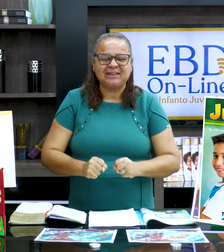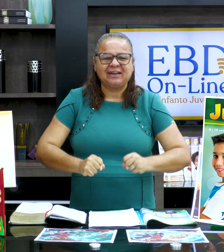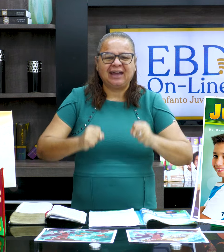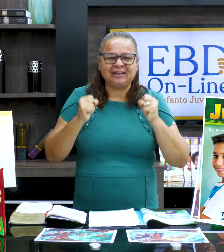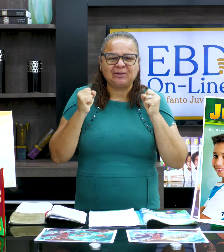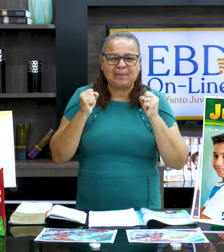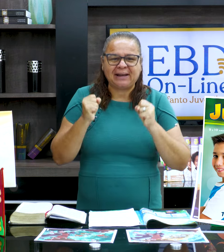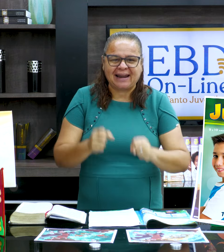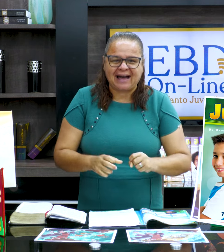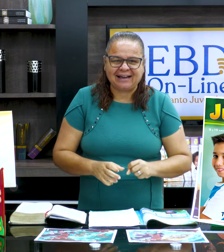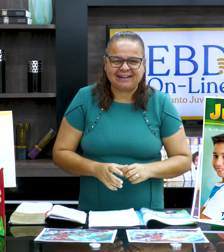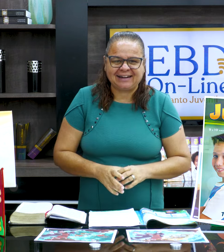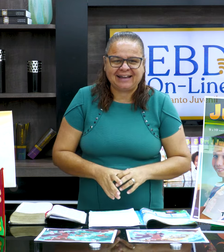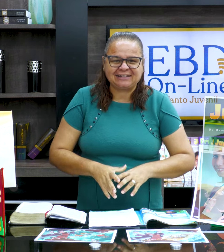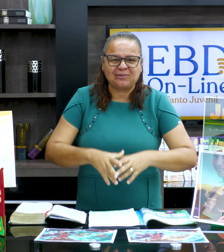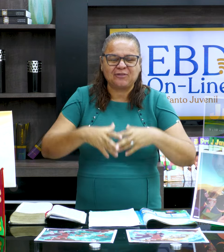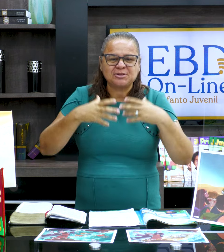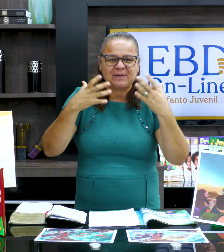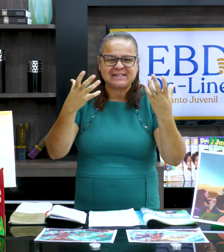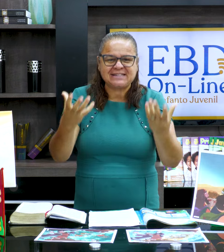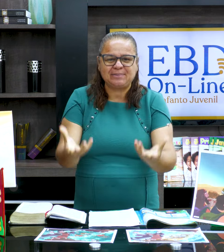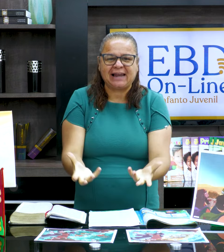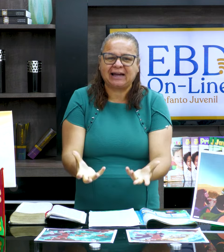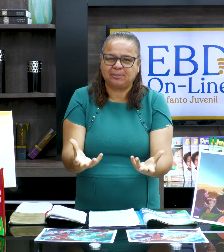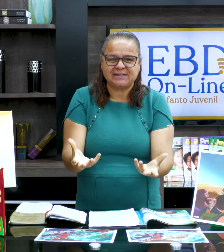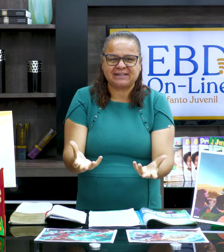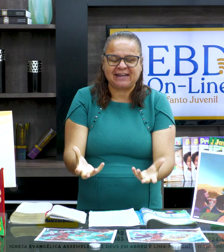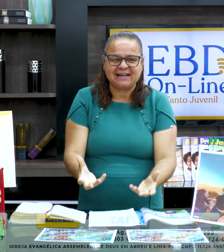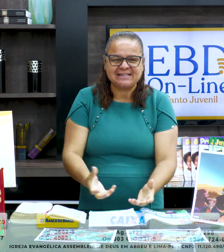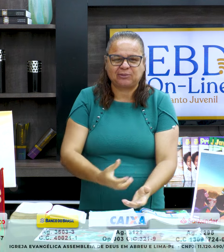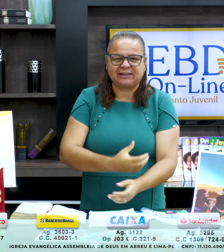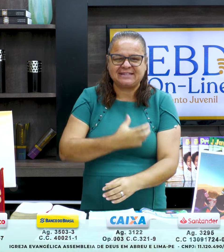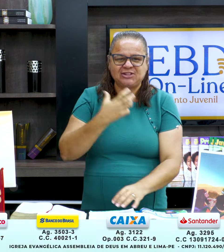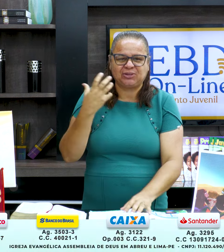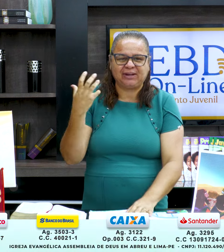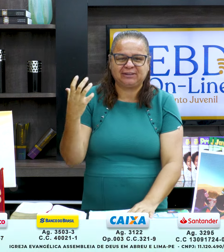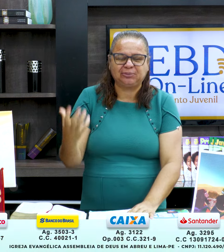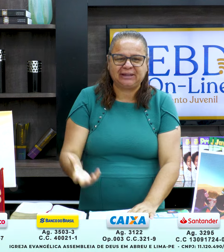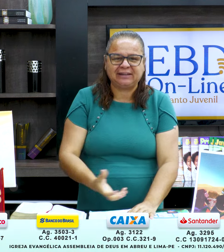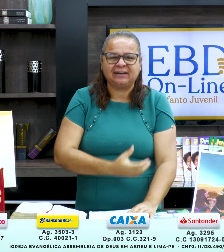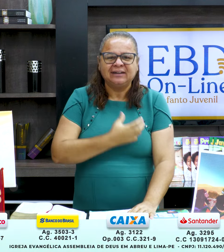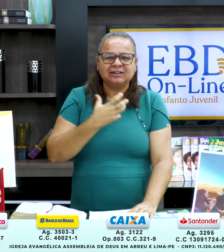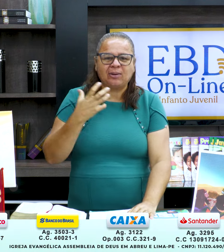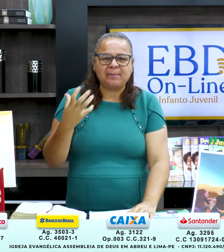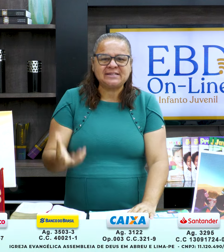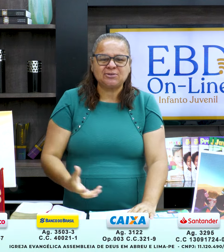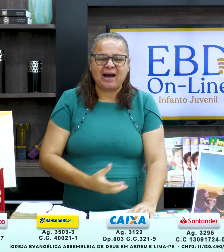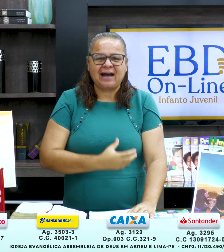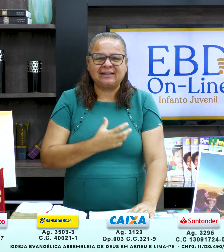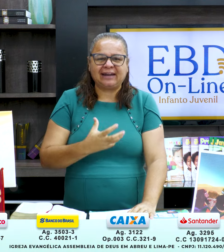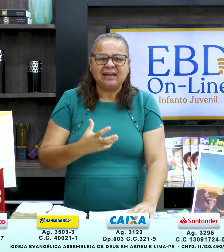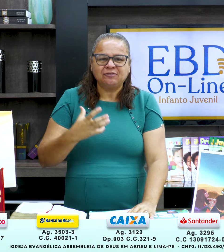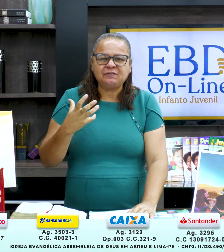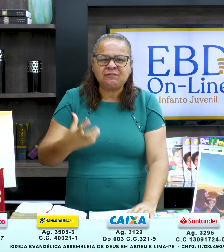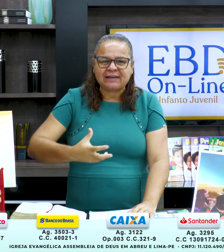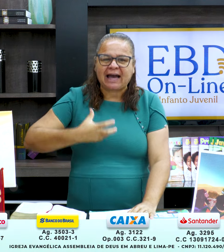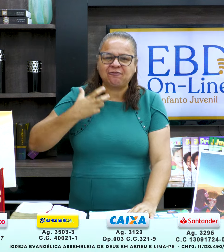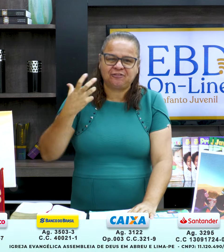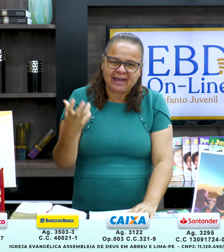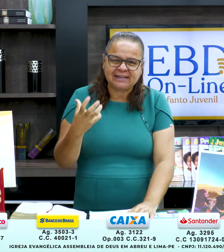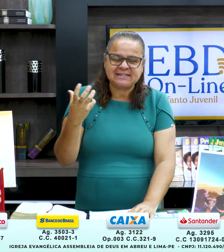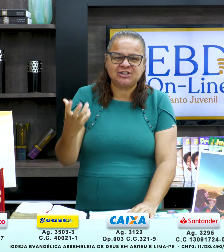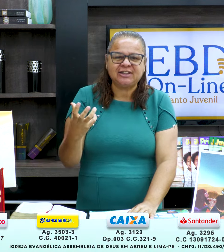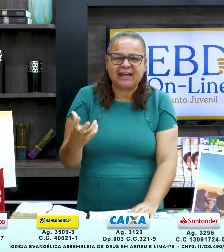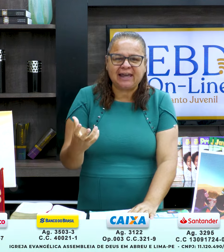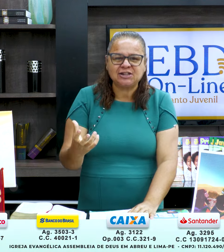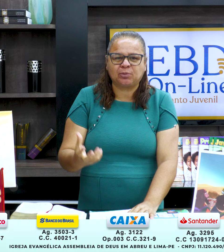Professor então É Milagre né então vamos passar esse milagre pras crianças contar essa história tão linda tão abençoada né vivificar